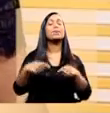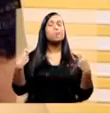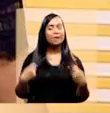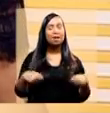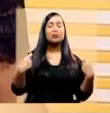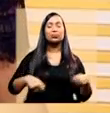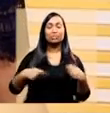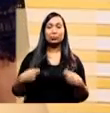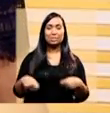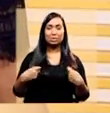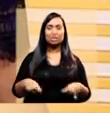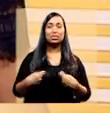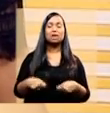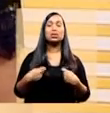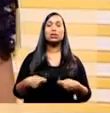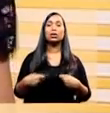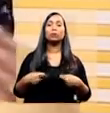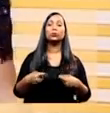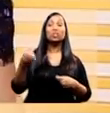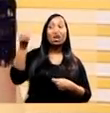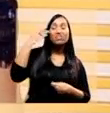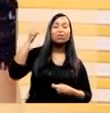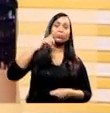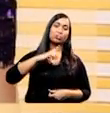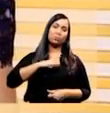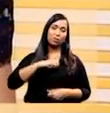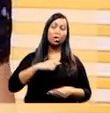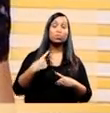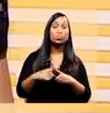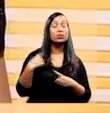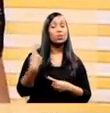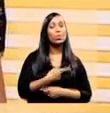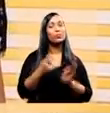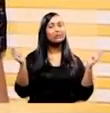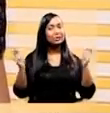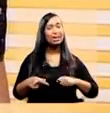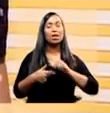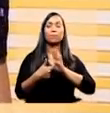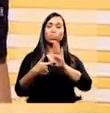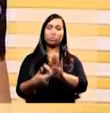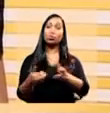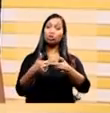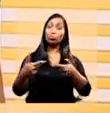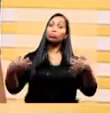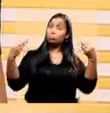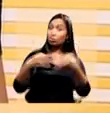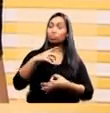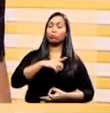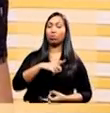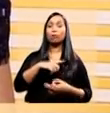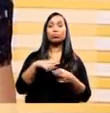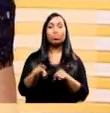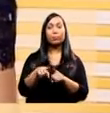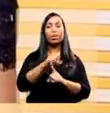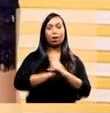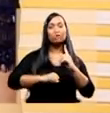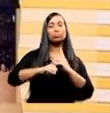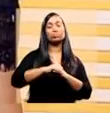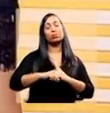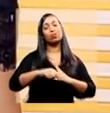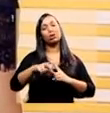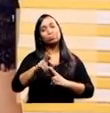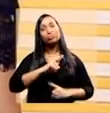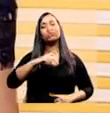também estar cheia de informações para que a gente possa transmitir aquilo que é o correto e aquilo que a